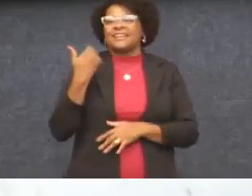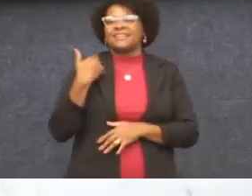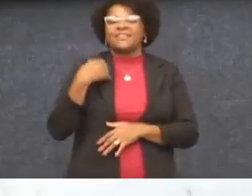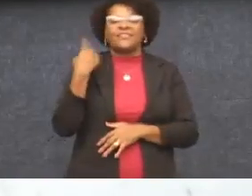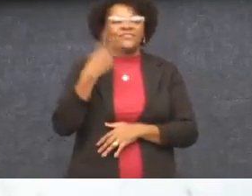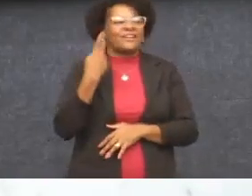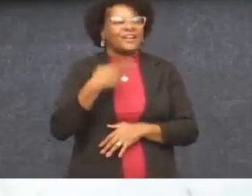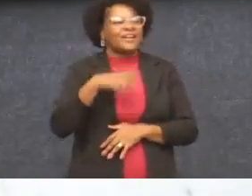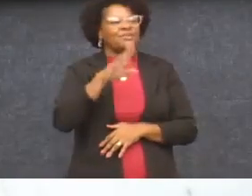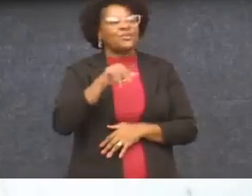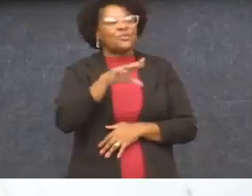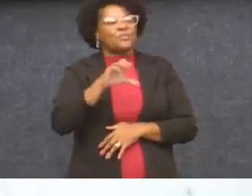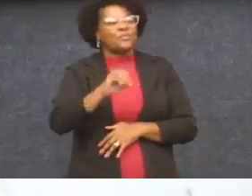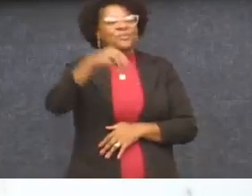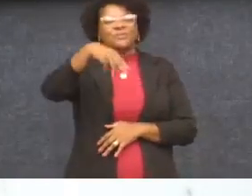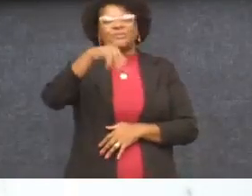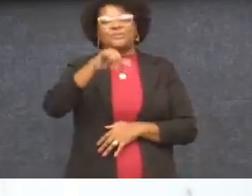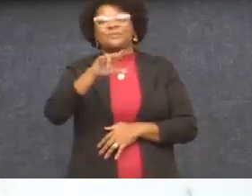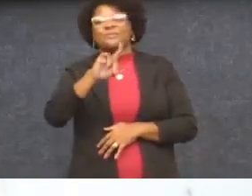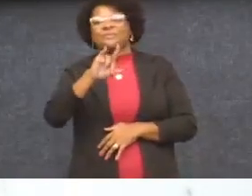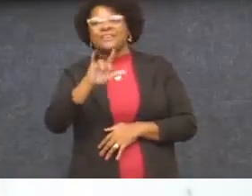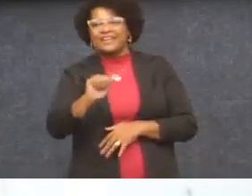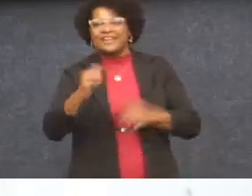Bruno Miranda, que está hoje completando